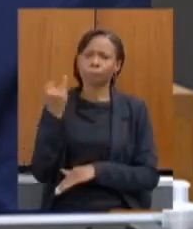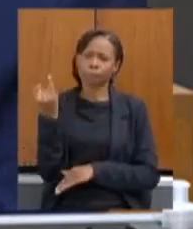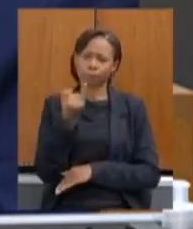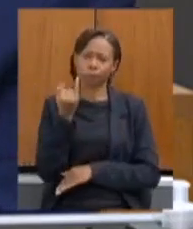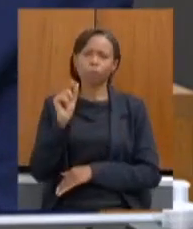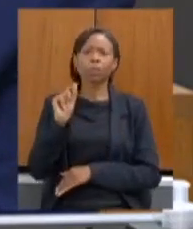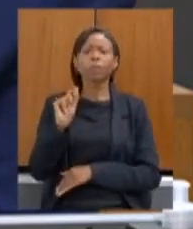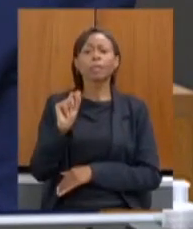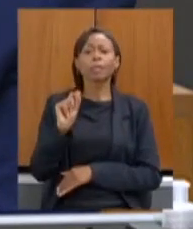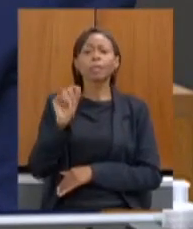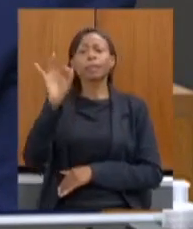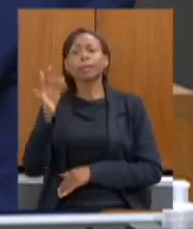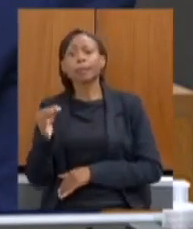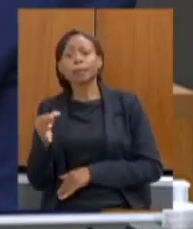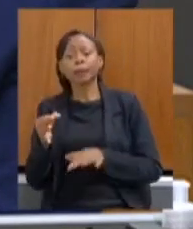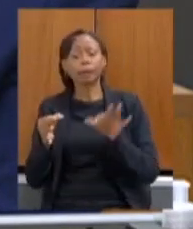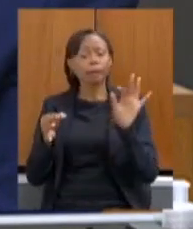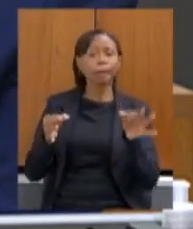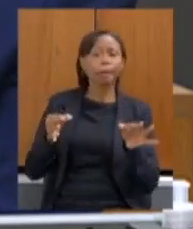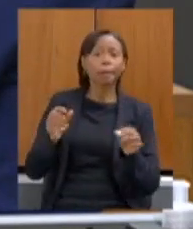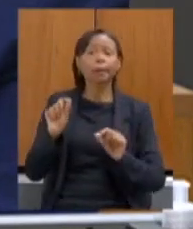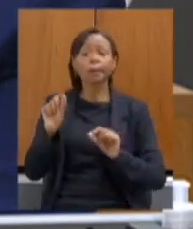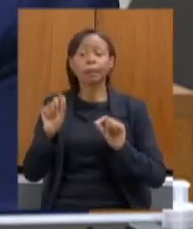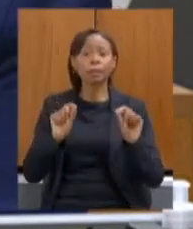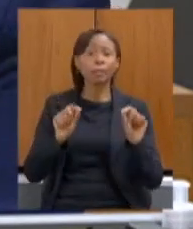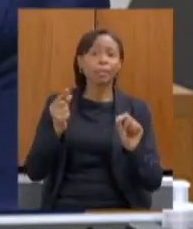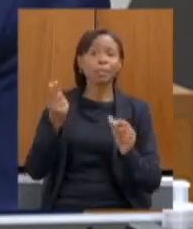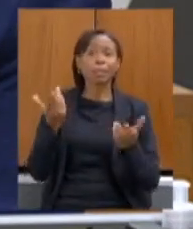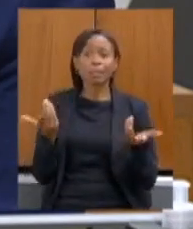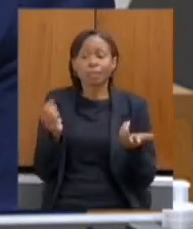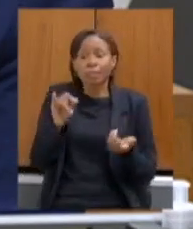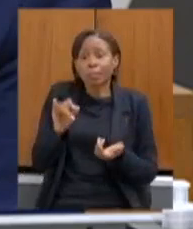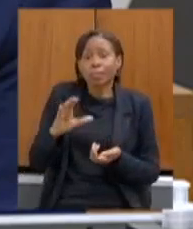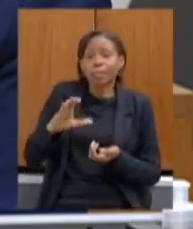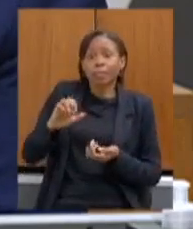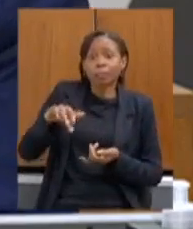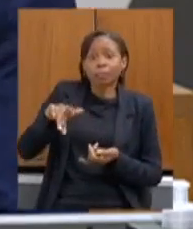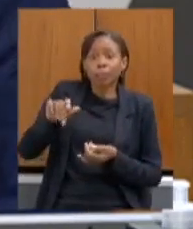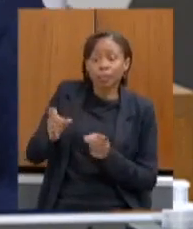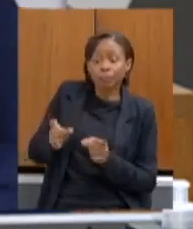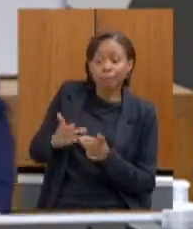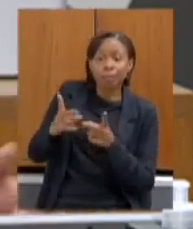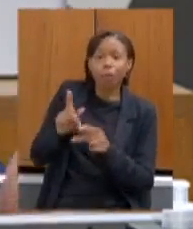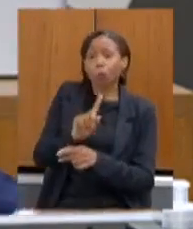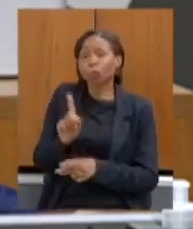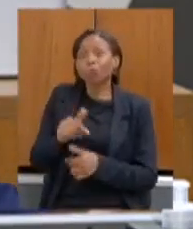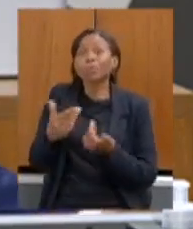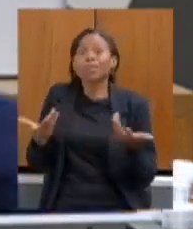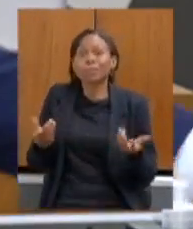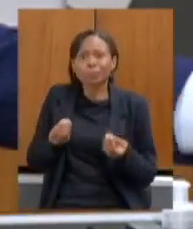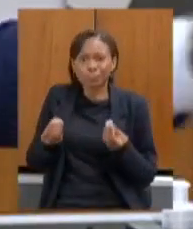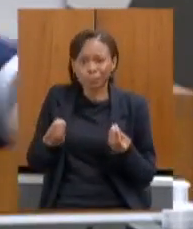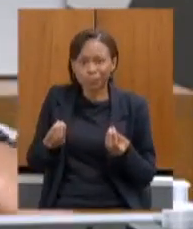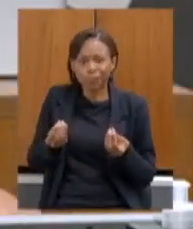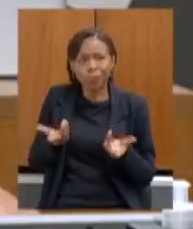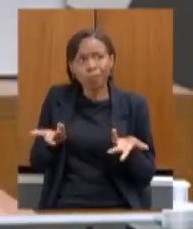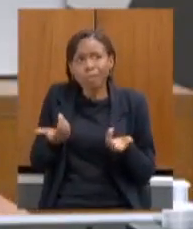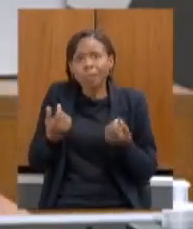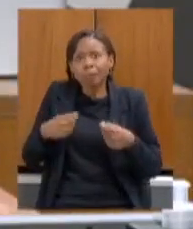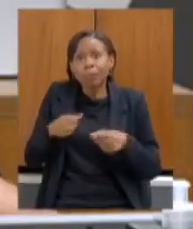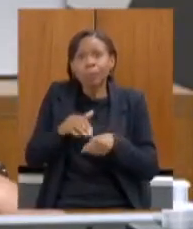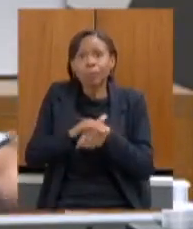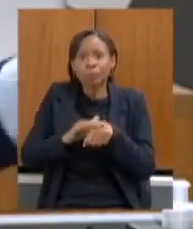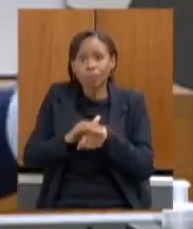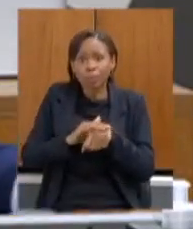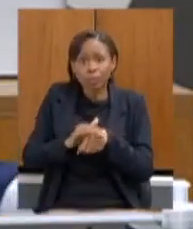quem está certo, se a CEMIG tem ou não tem que ser privatizada, é que a gente possa discutir, deputado Gil Pereira, a CEMIG em si,